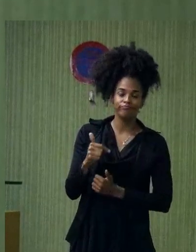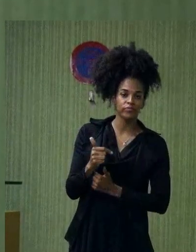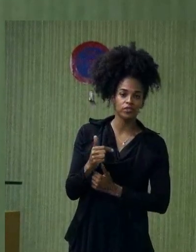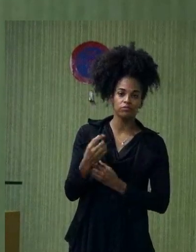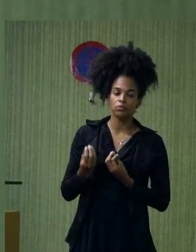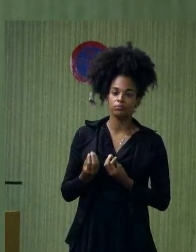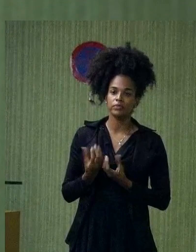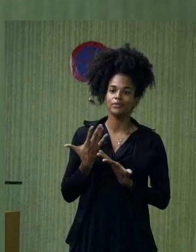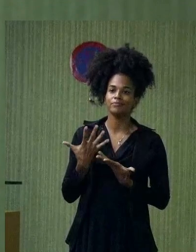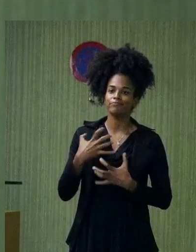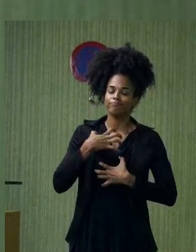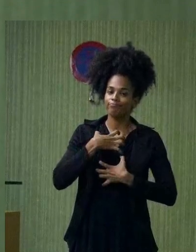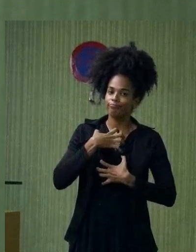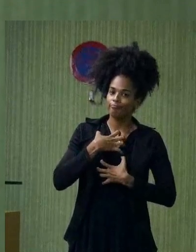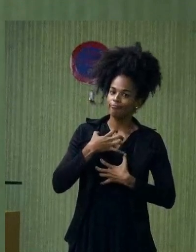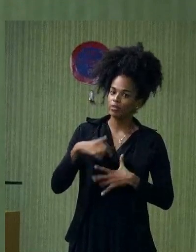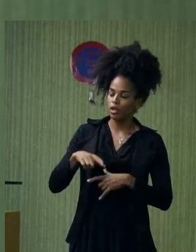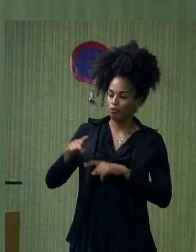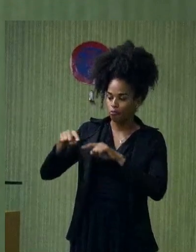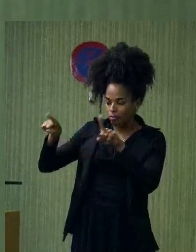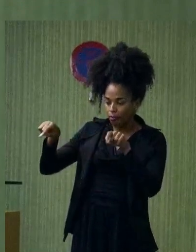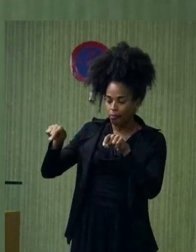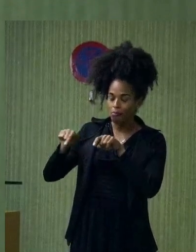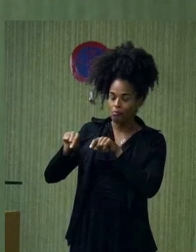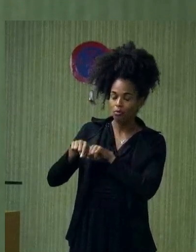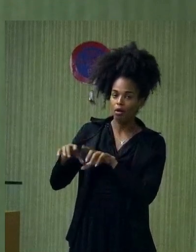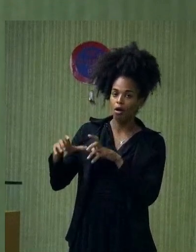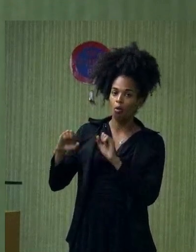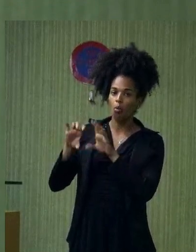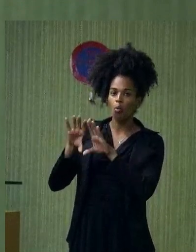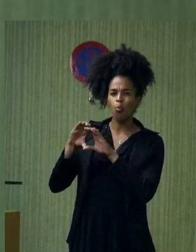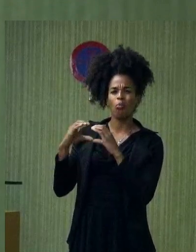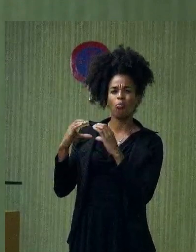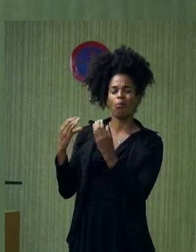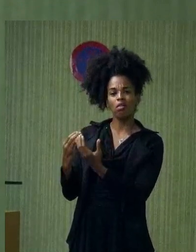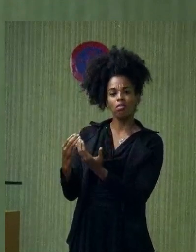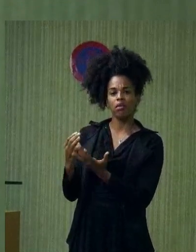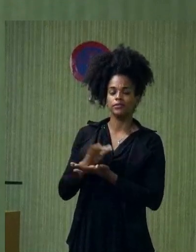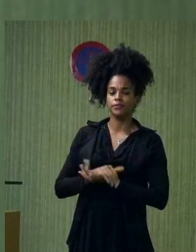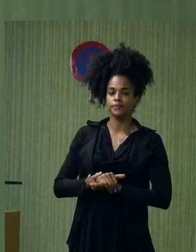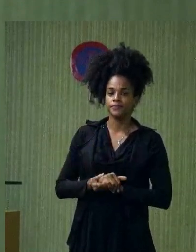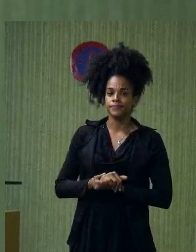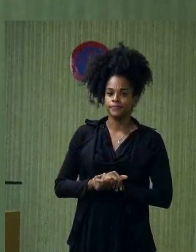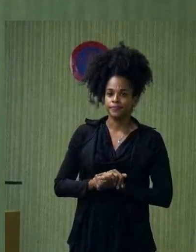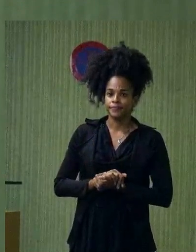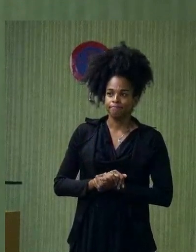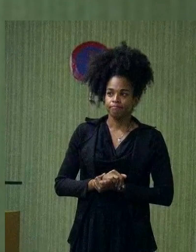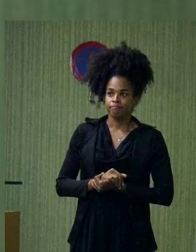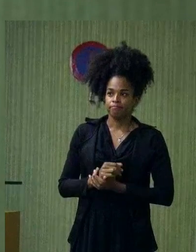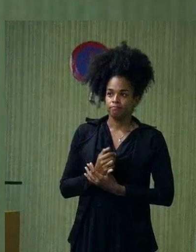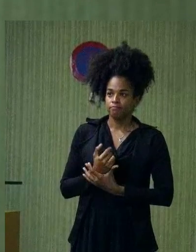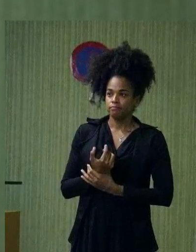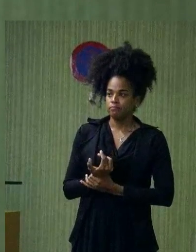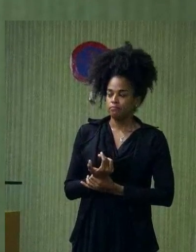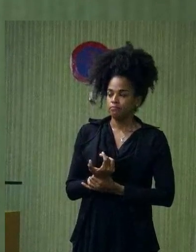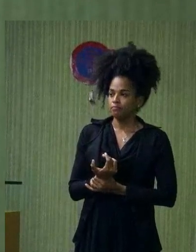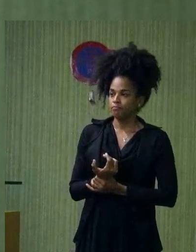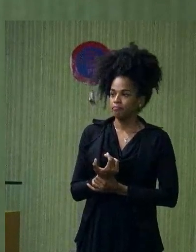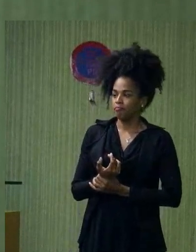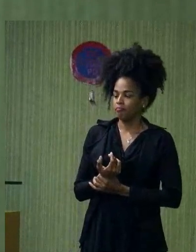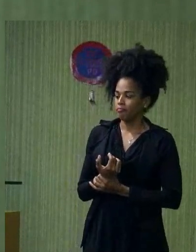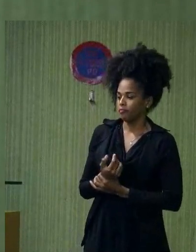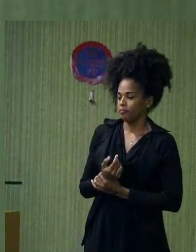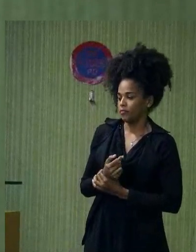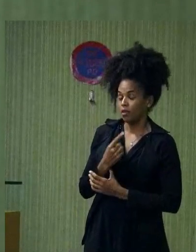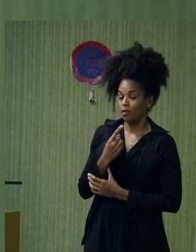para eh para ess se no caso o para o nosso boto né que é o nosso boto rosa e tem o